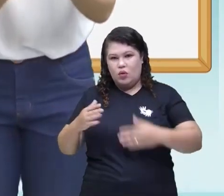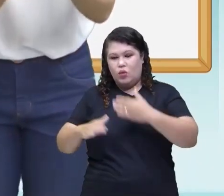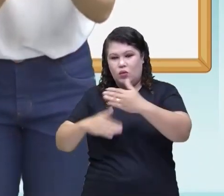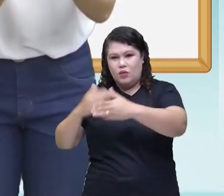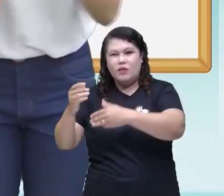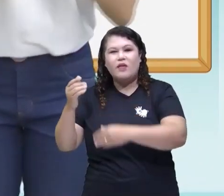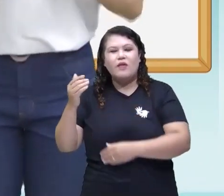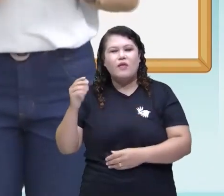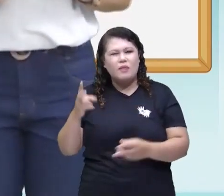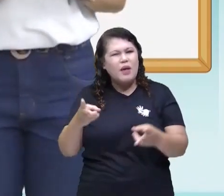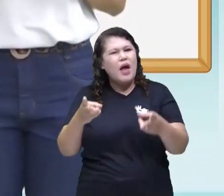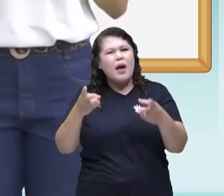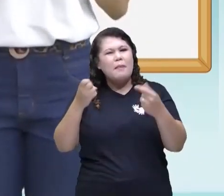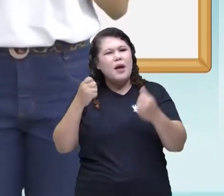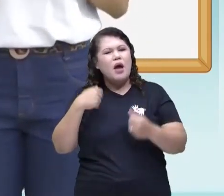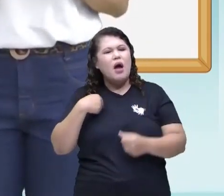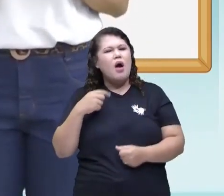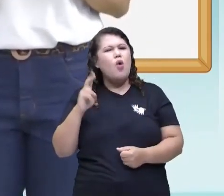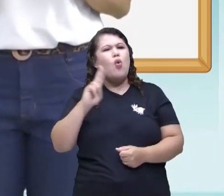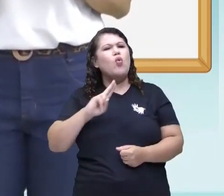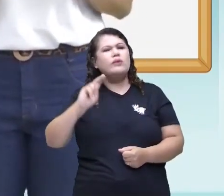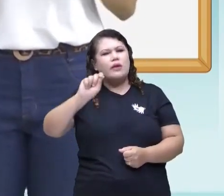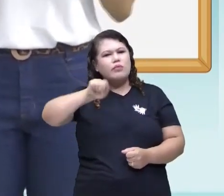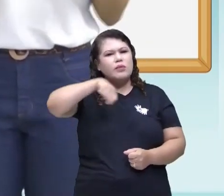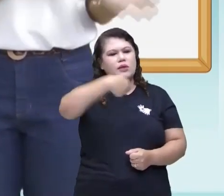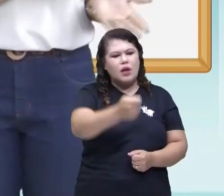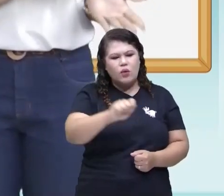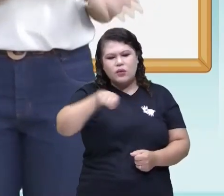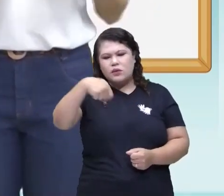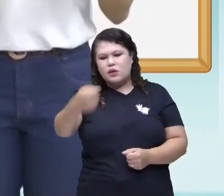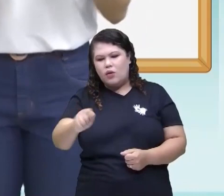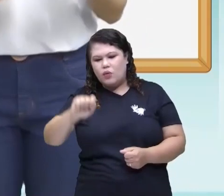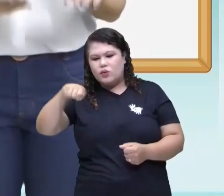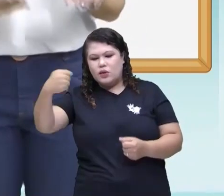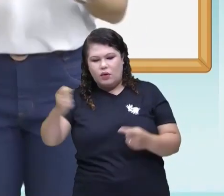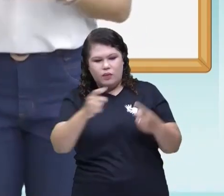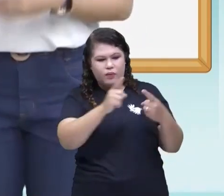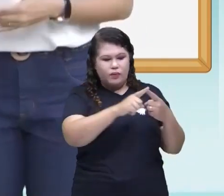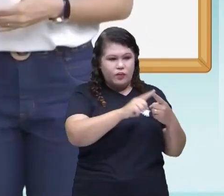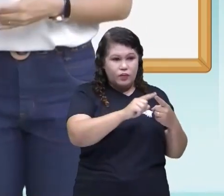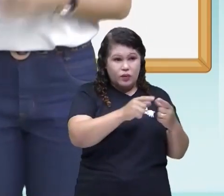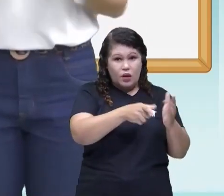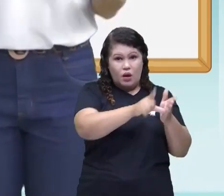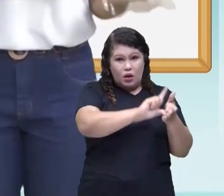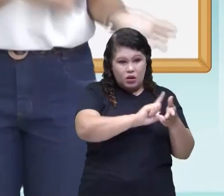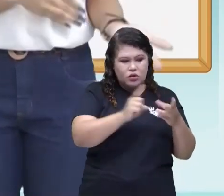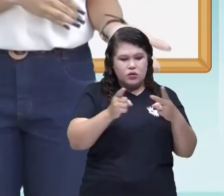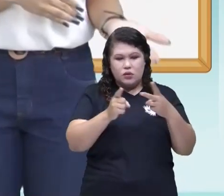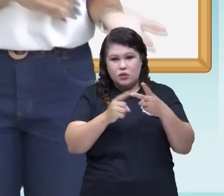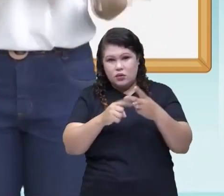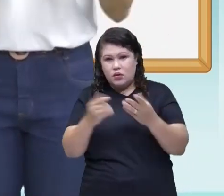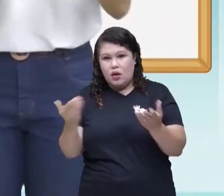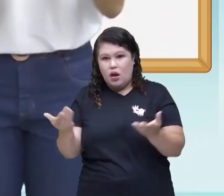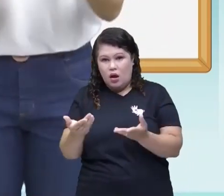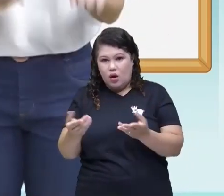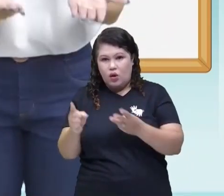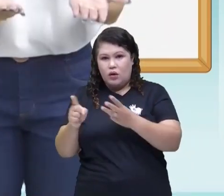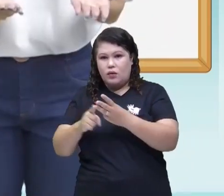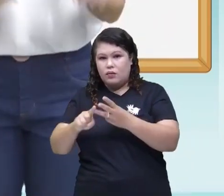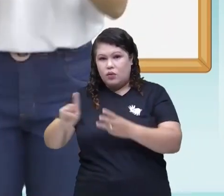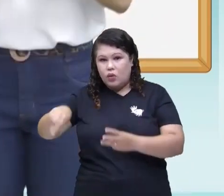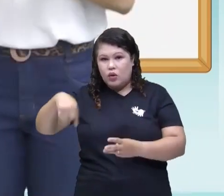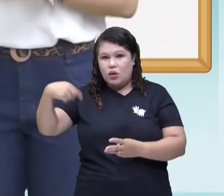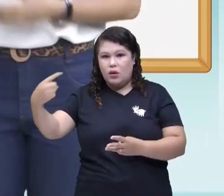3 palavrinhas principais do nosso assunto de hoje? Antes, agora e depois. Antes bebê,